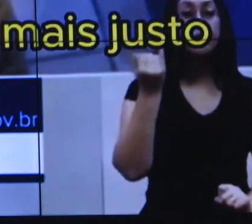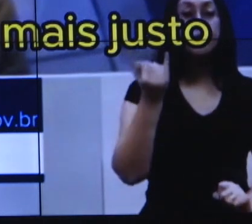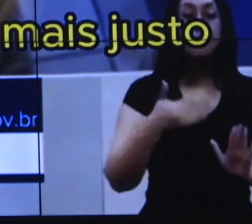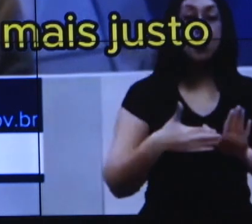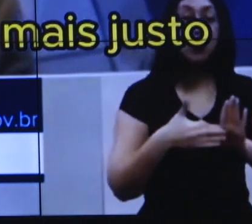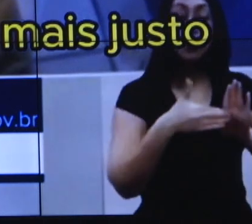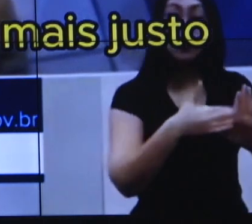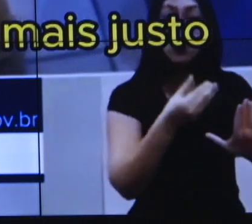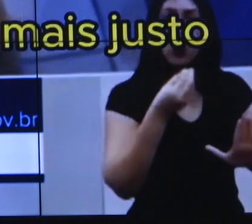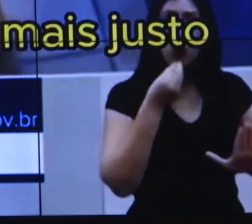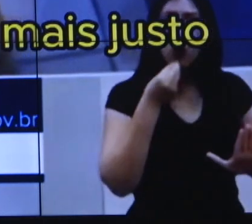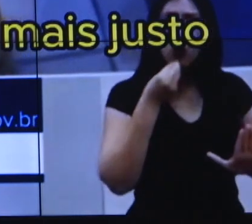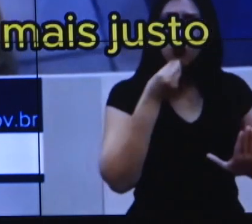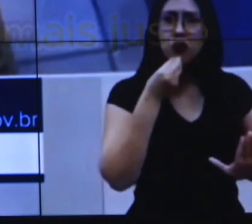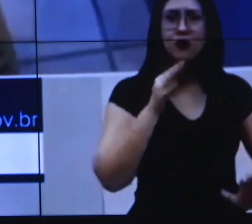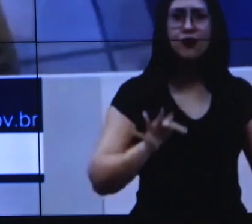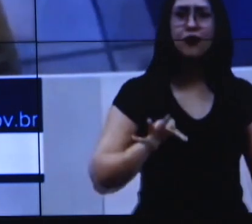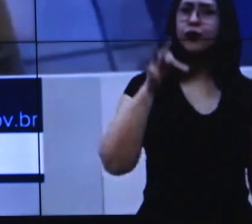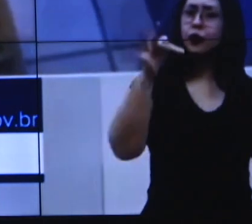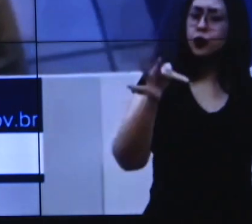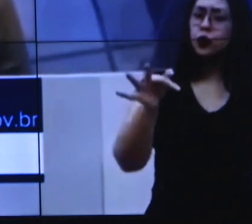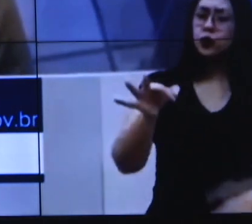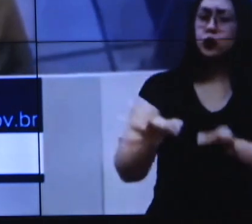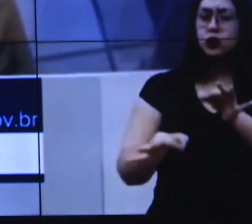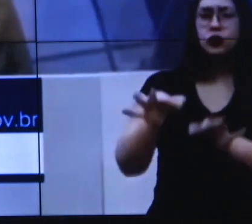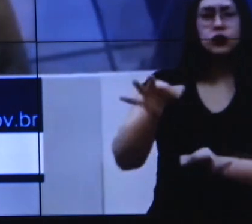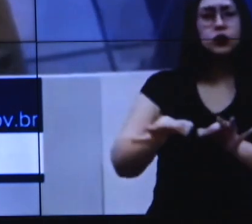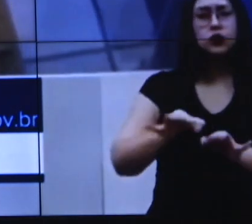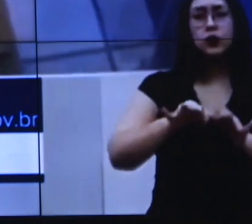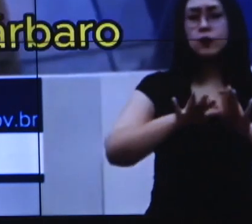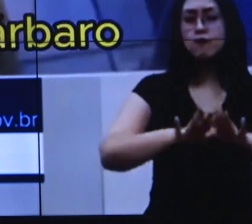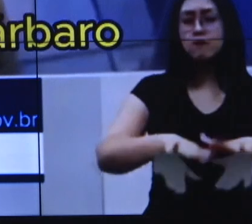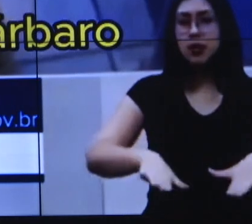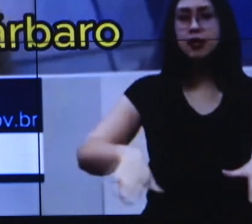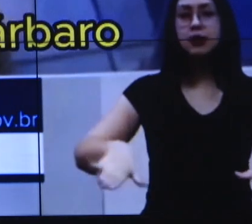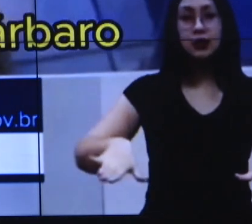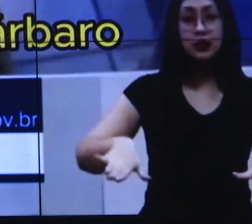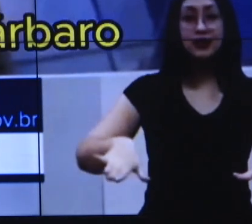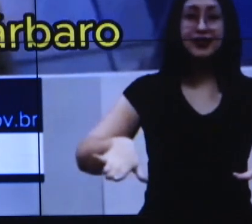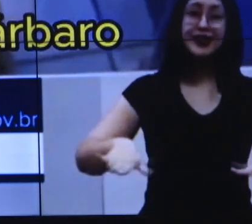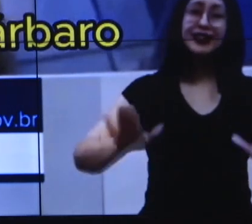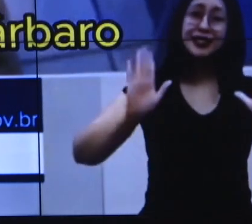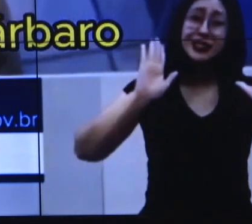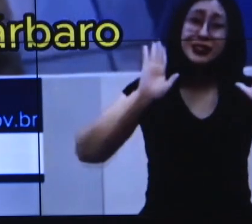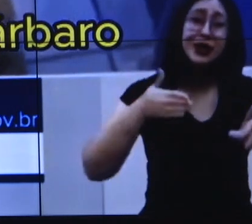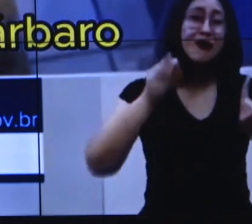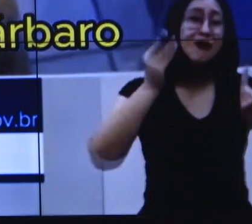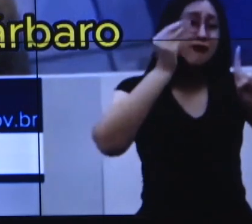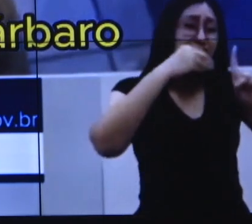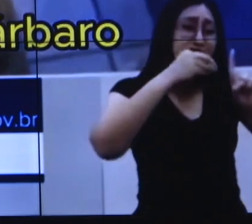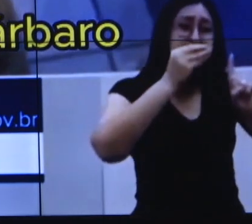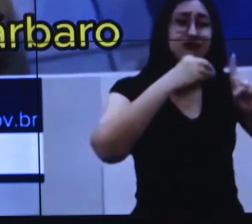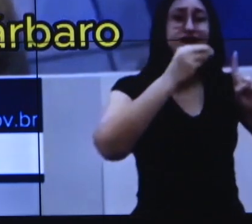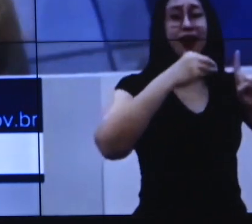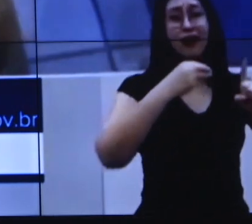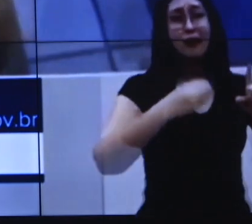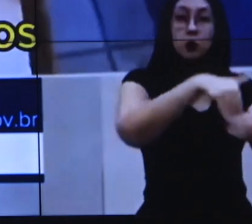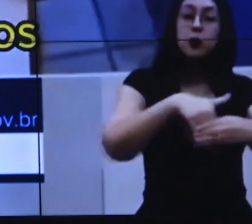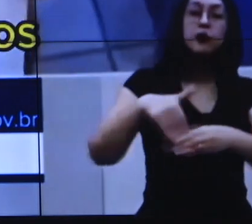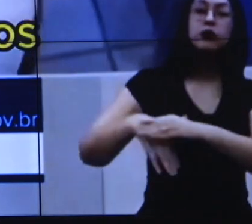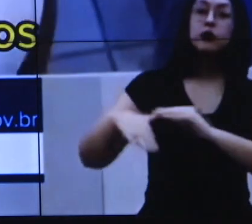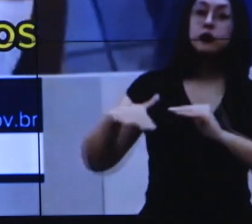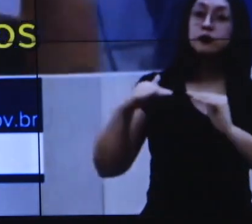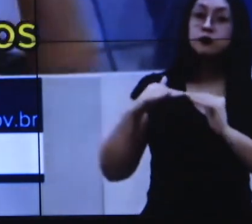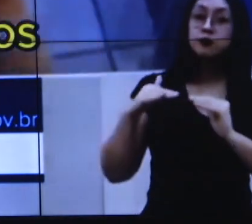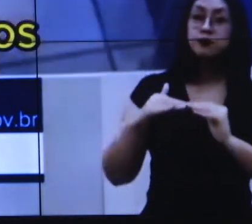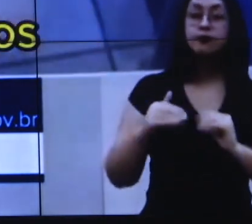de um futuro mais justo para as crianças tão fragilizadas por um crime bárbaro. Vamos ver